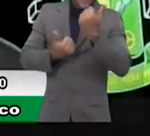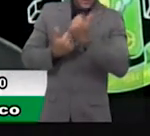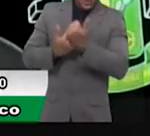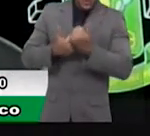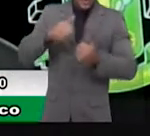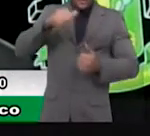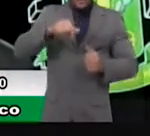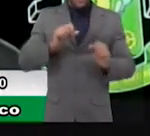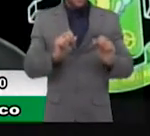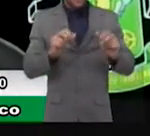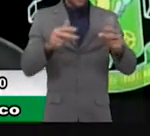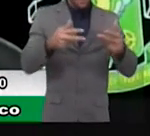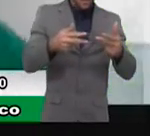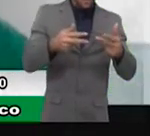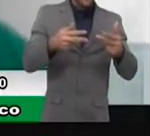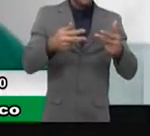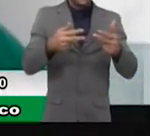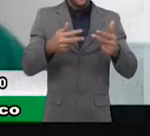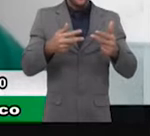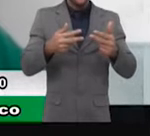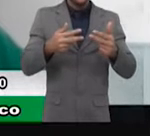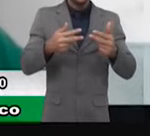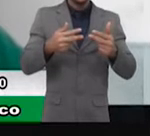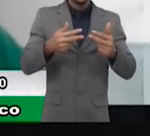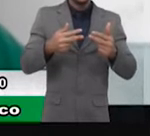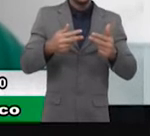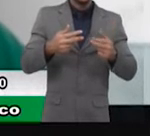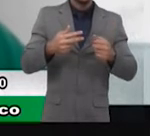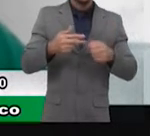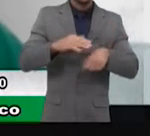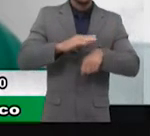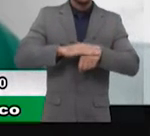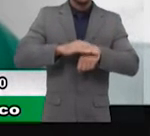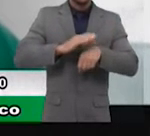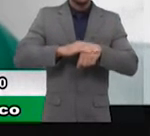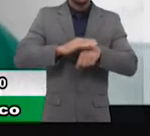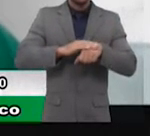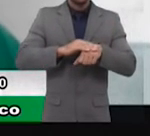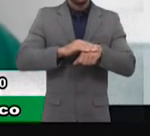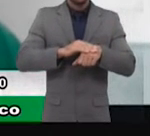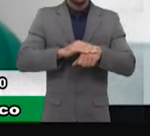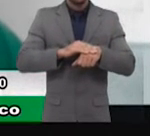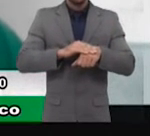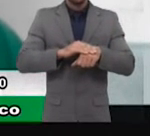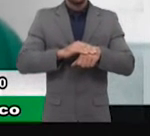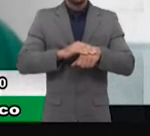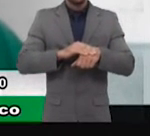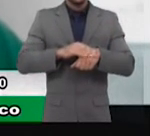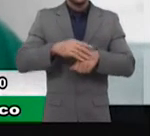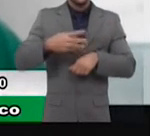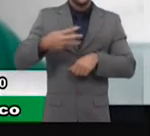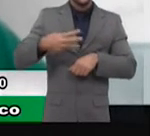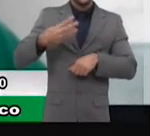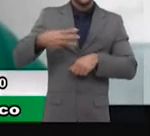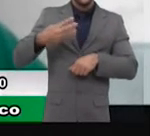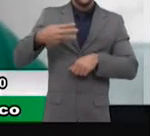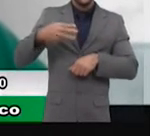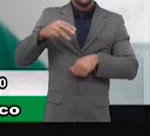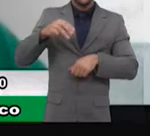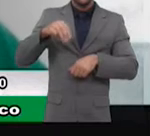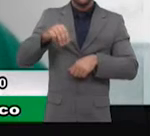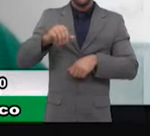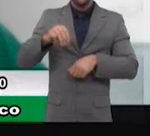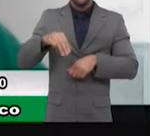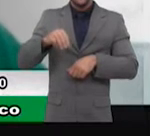casa, para assumir o terceiro mandato na Câmara Municipal, de imediato eu me